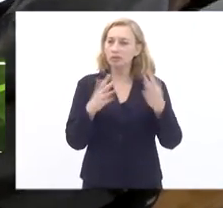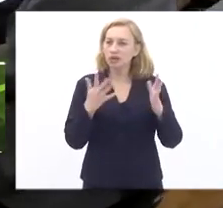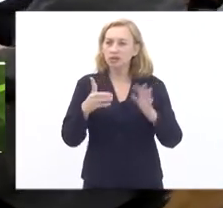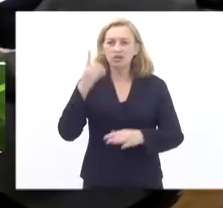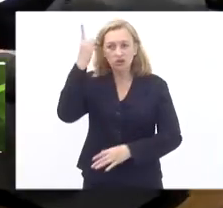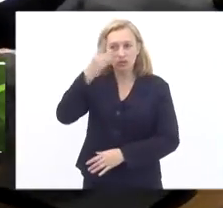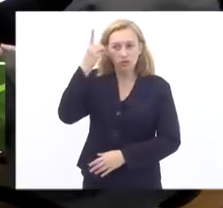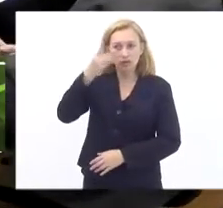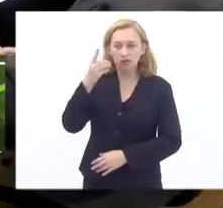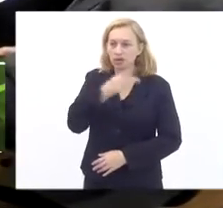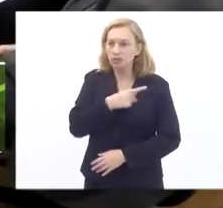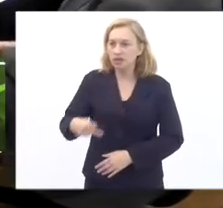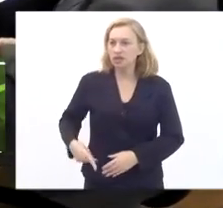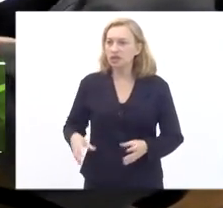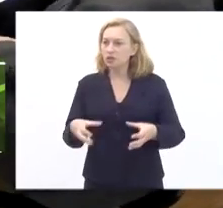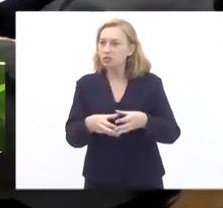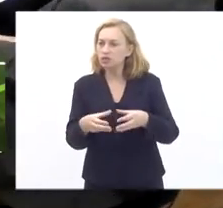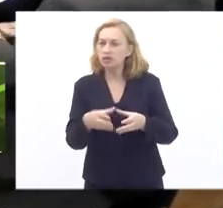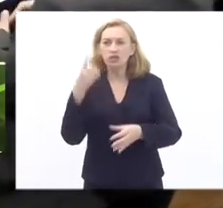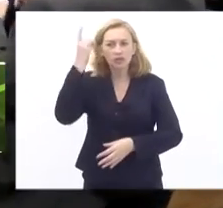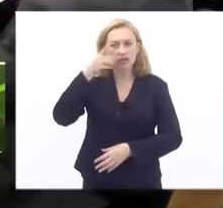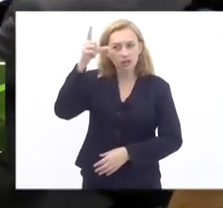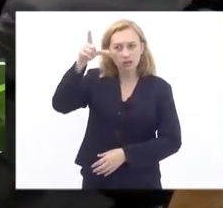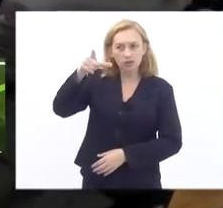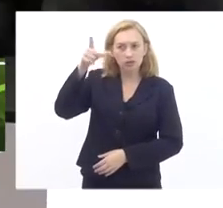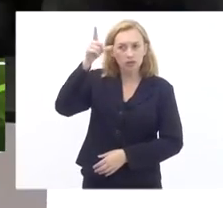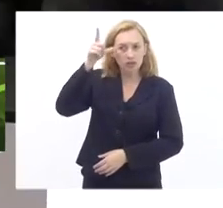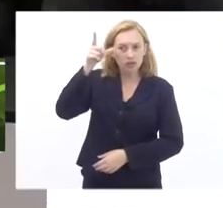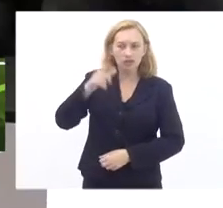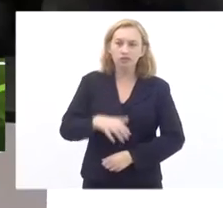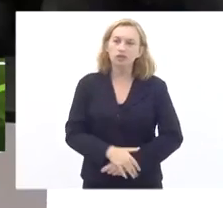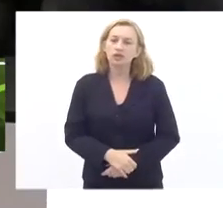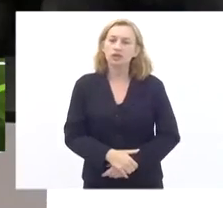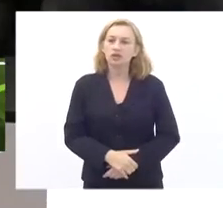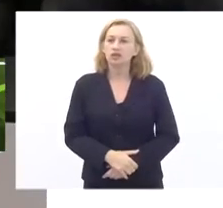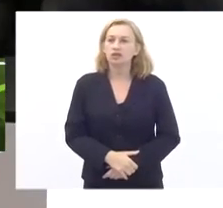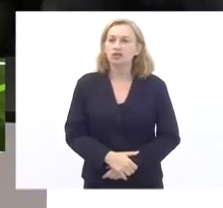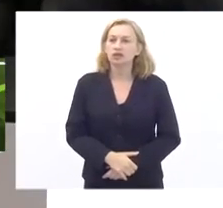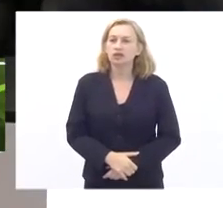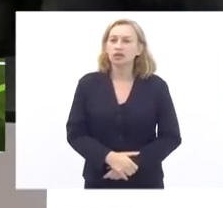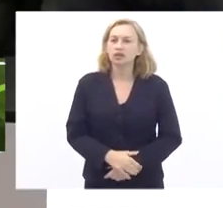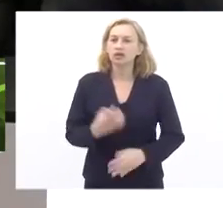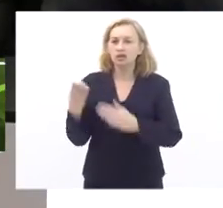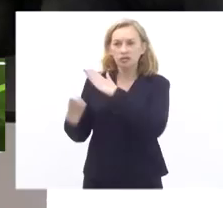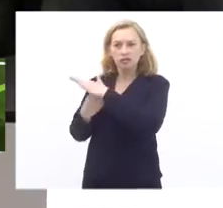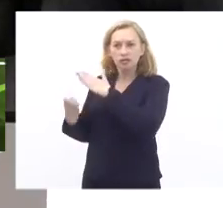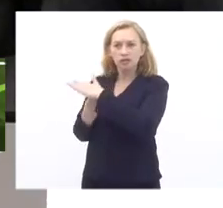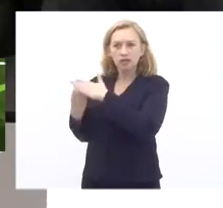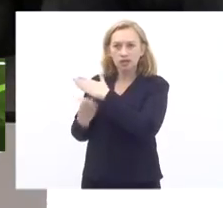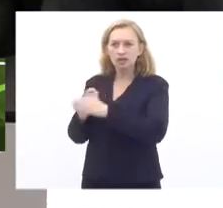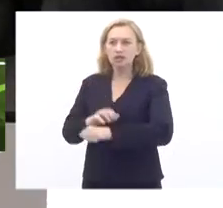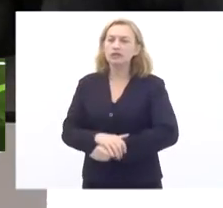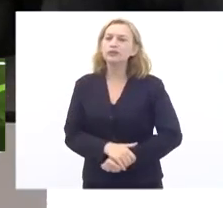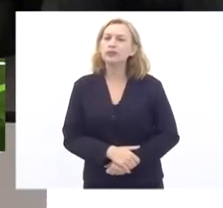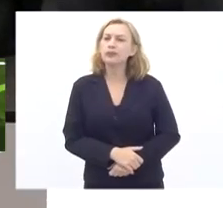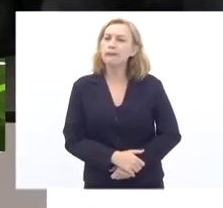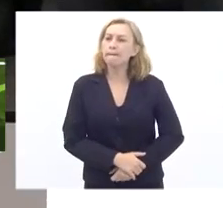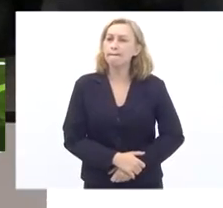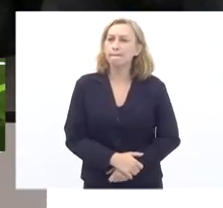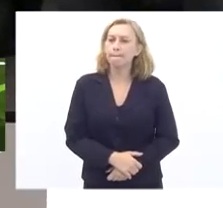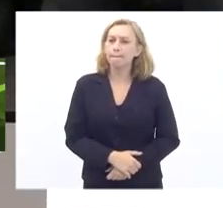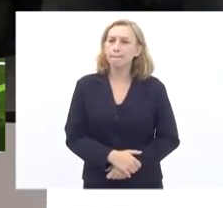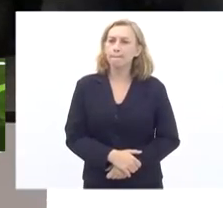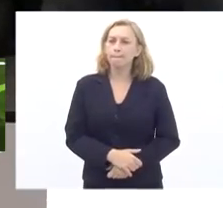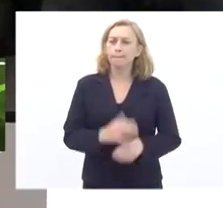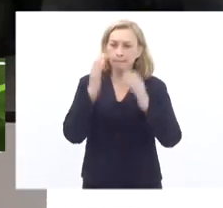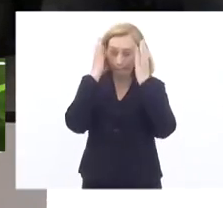da presidente da comissão, deputada Lucinha. A concessionária, a Supervia, com